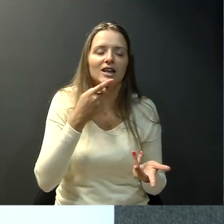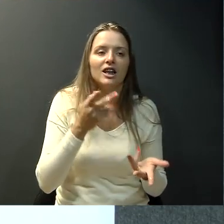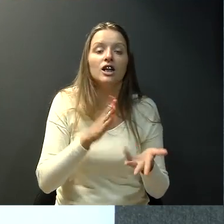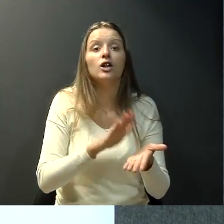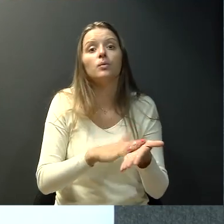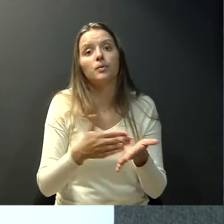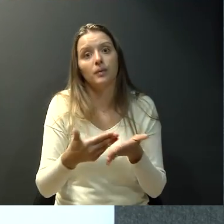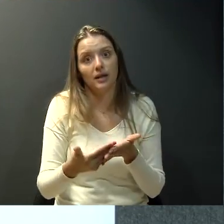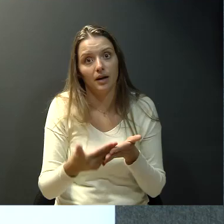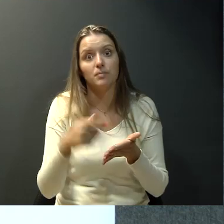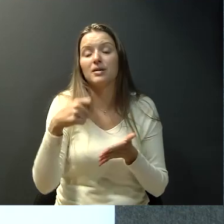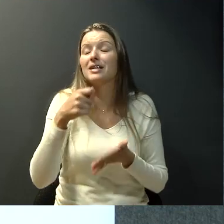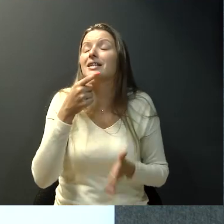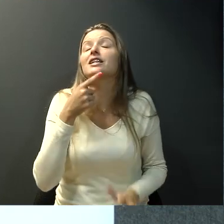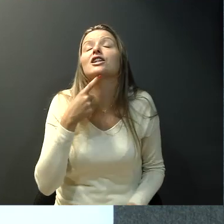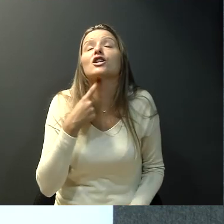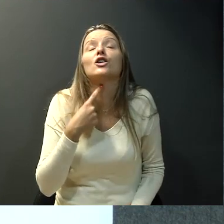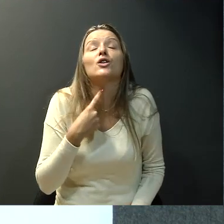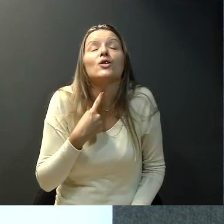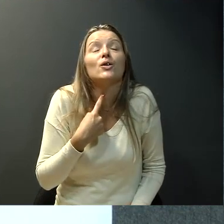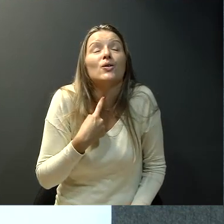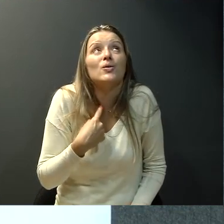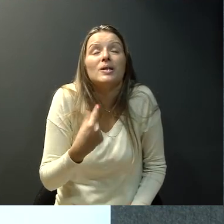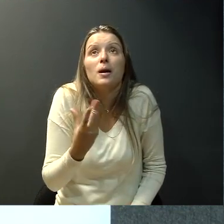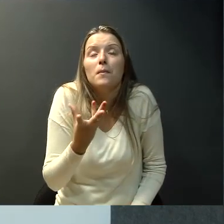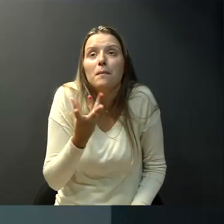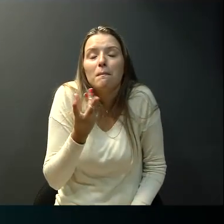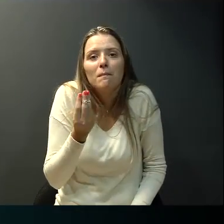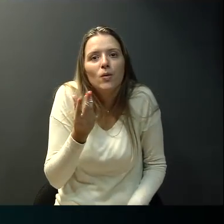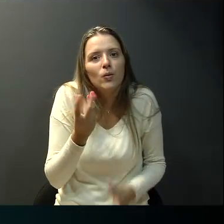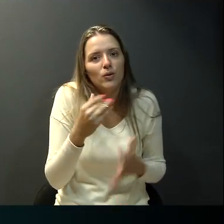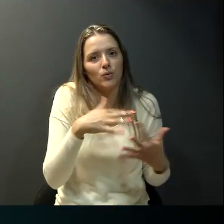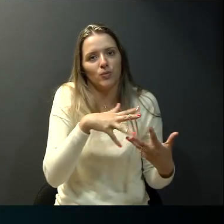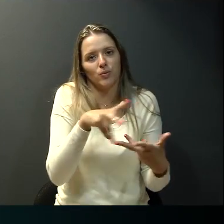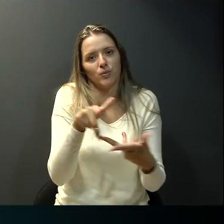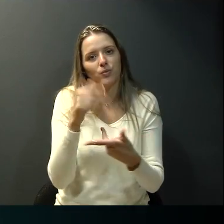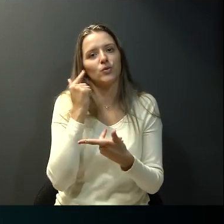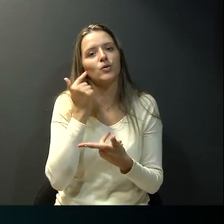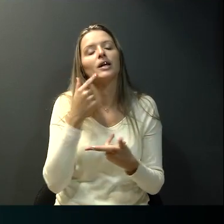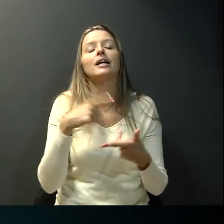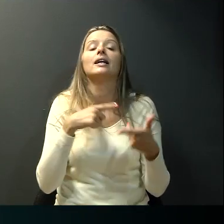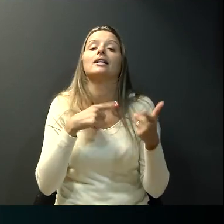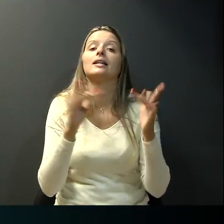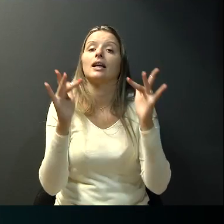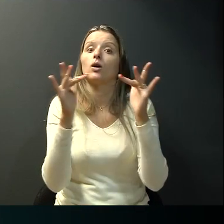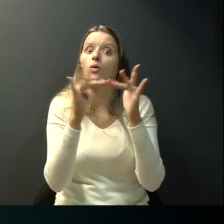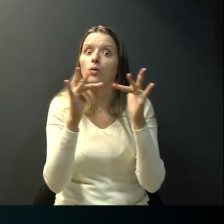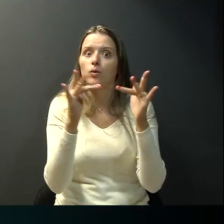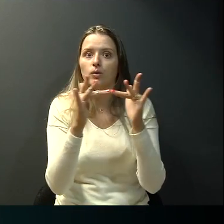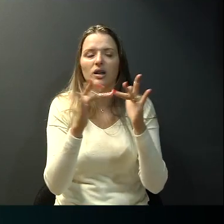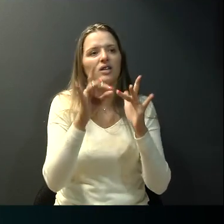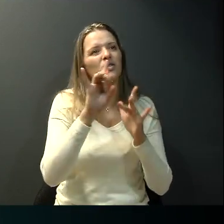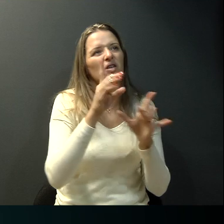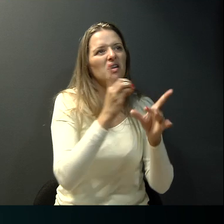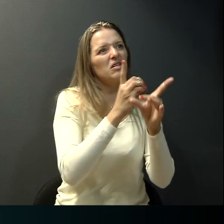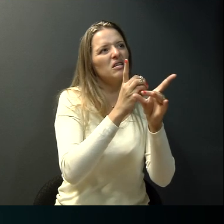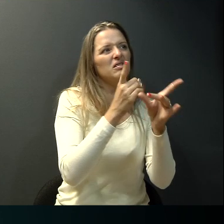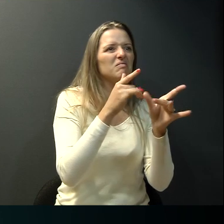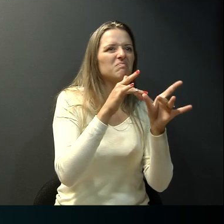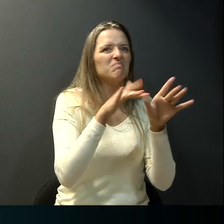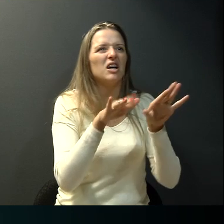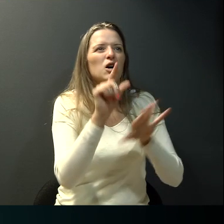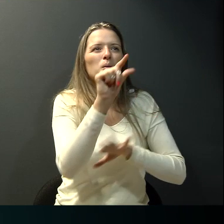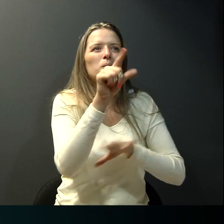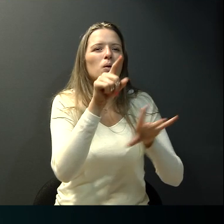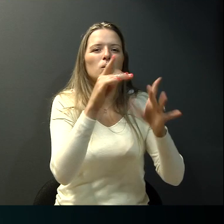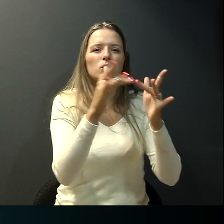para uma intérprete tem que gostar muito desse mundo, ter contato com eles, porque se tu vê eles só de vez em quando tu